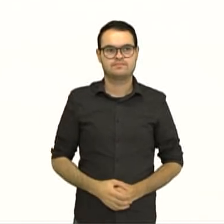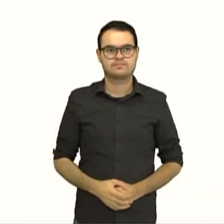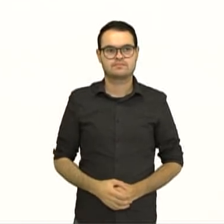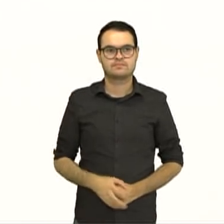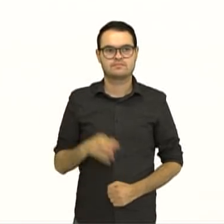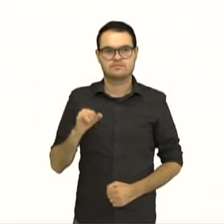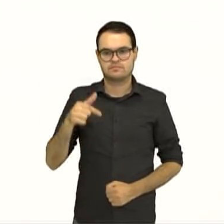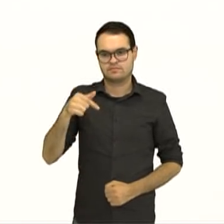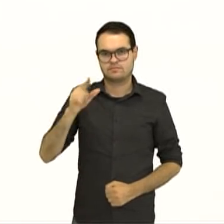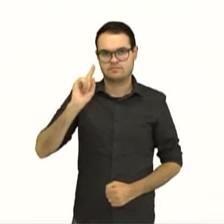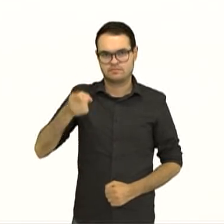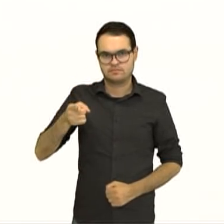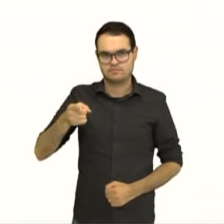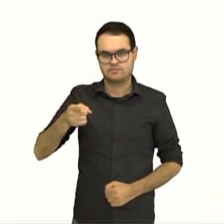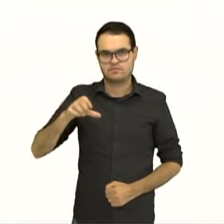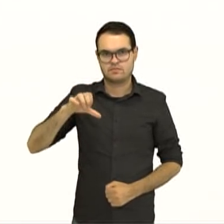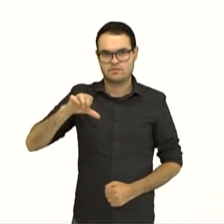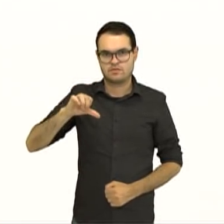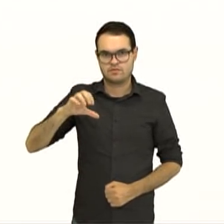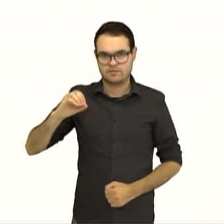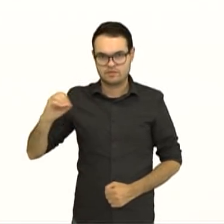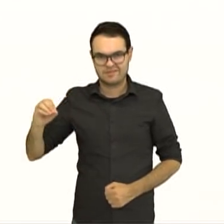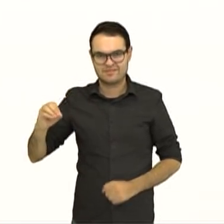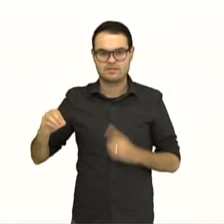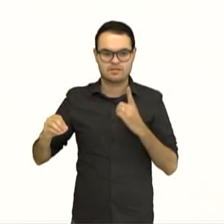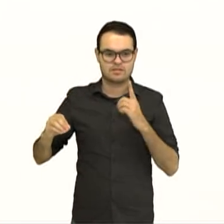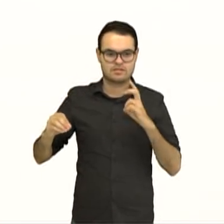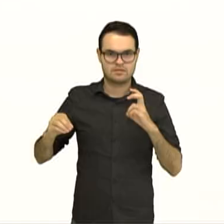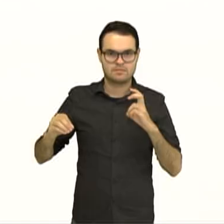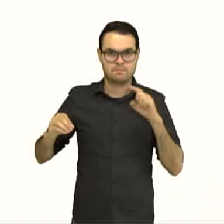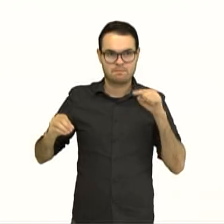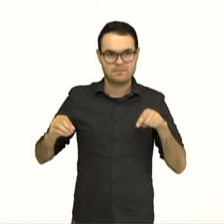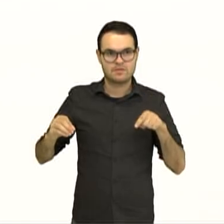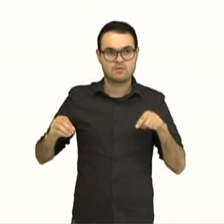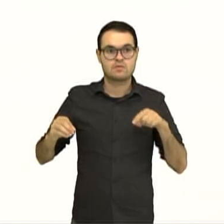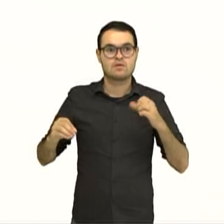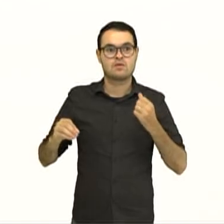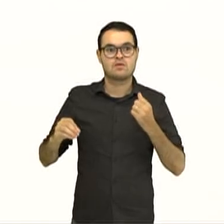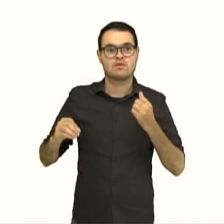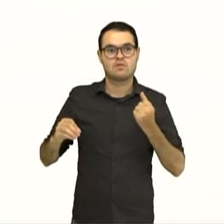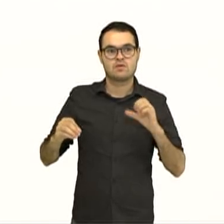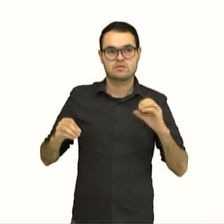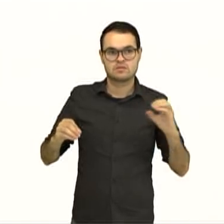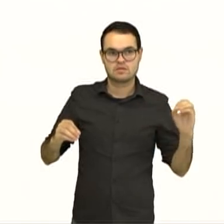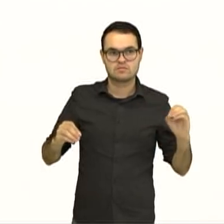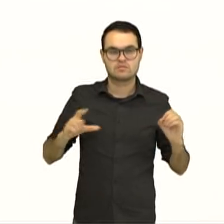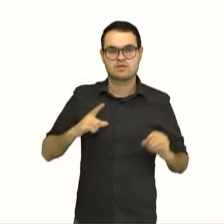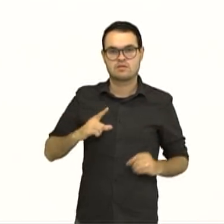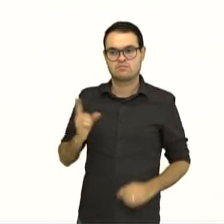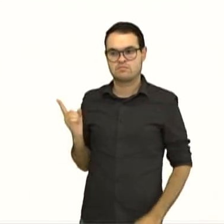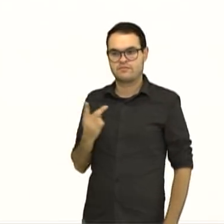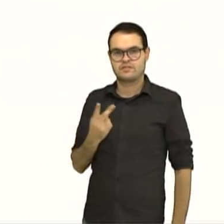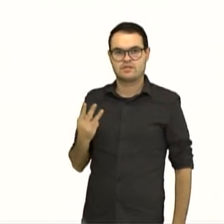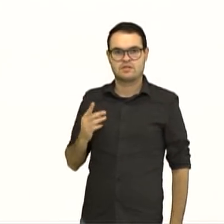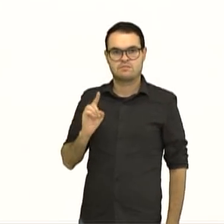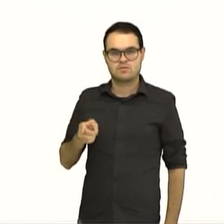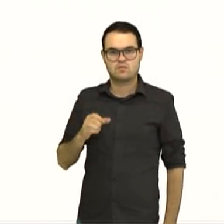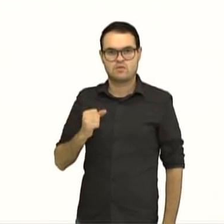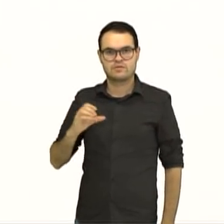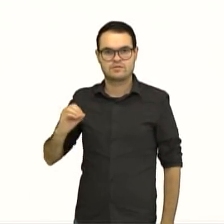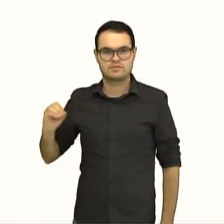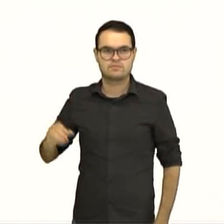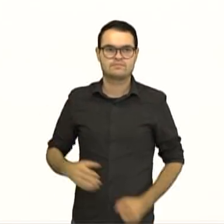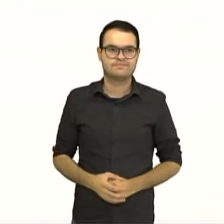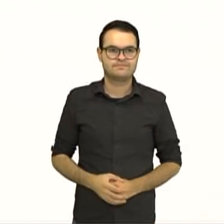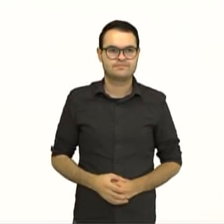juntar 7.900 com 15.800, eu vou ter 23.700. Tudo bem? E a divisão? Olha